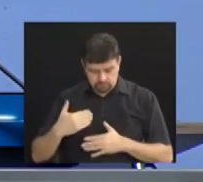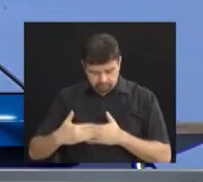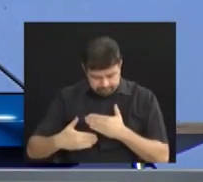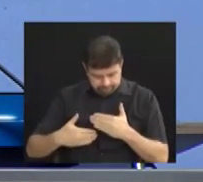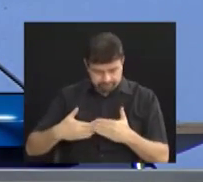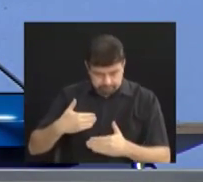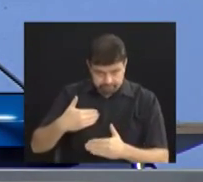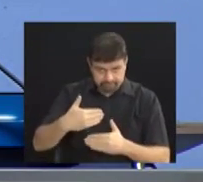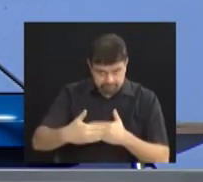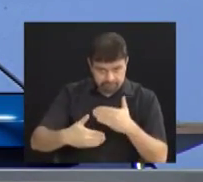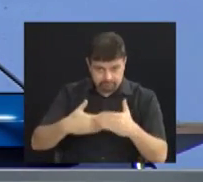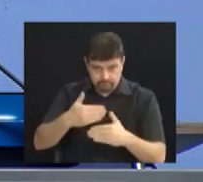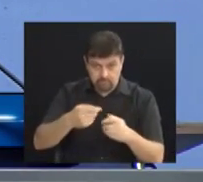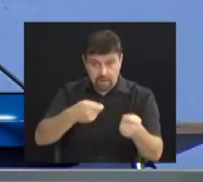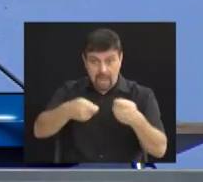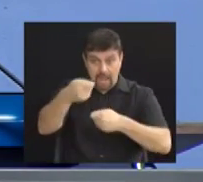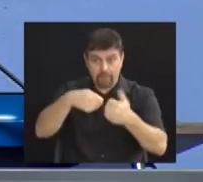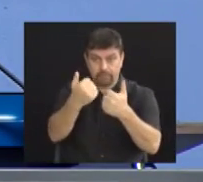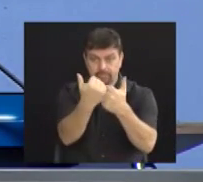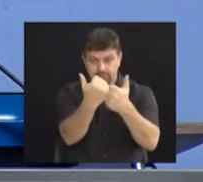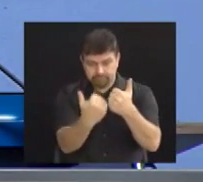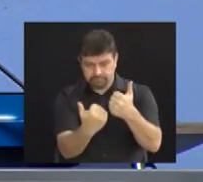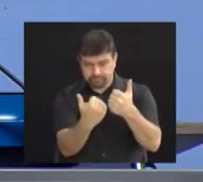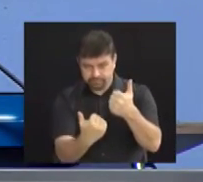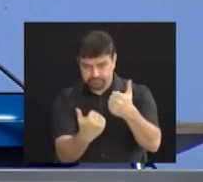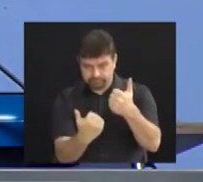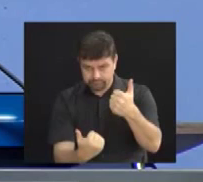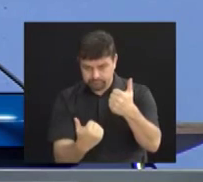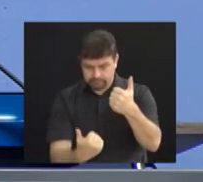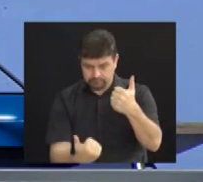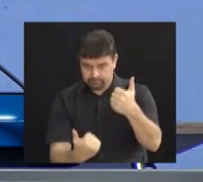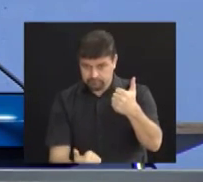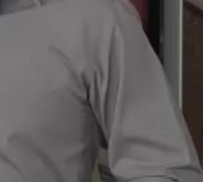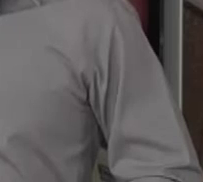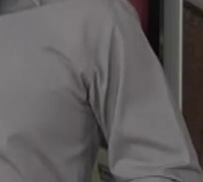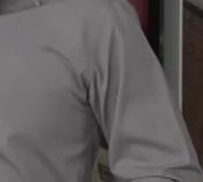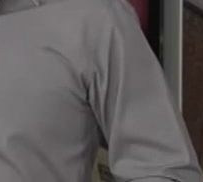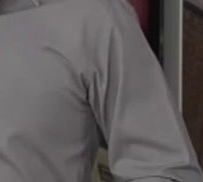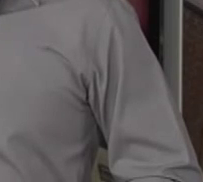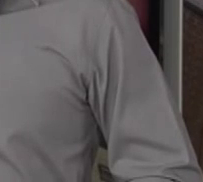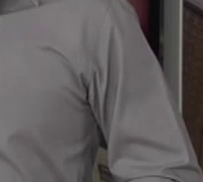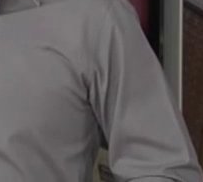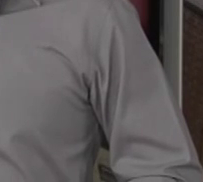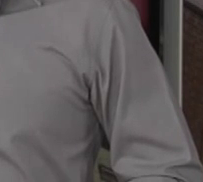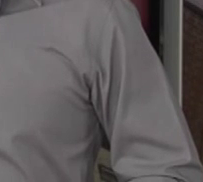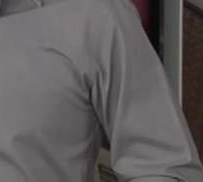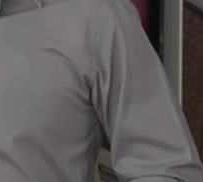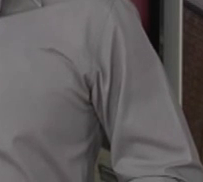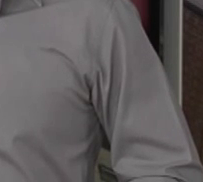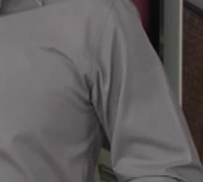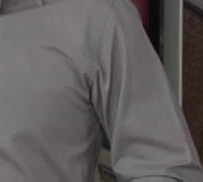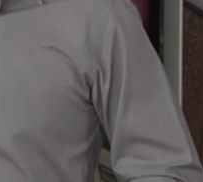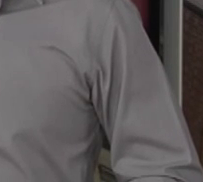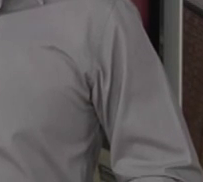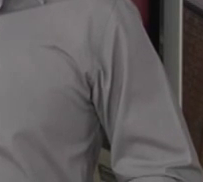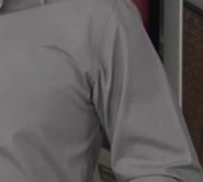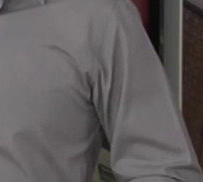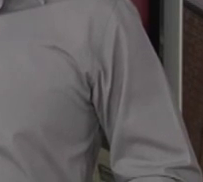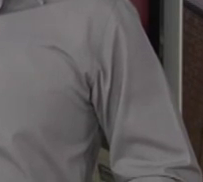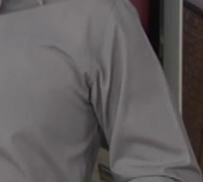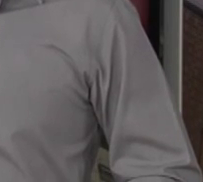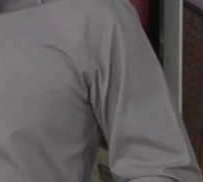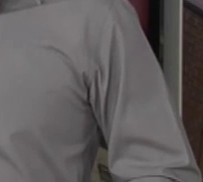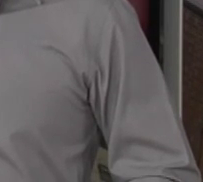de retrocesso da economia, a gente vê que está atingindo a todos. O sorteio dos partidos para que indiquem os membros